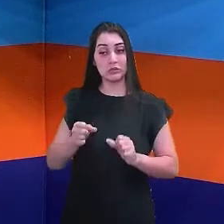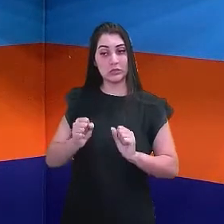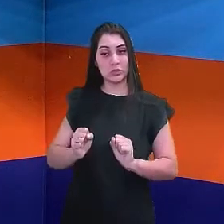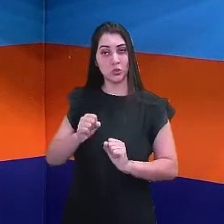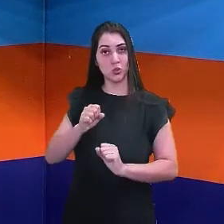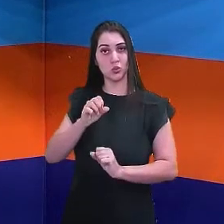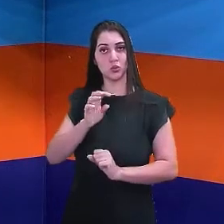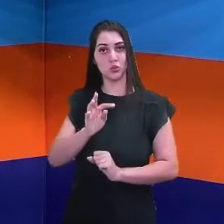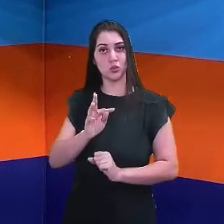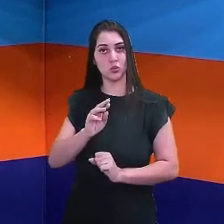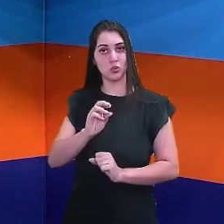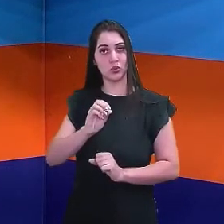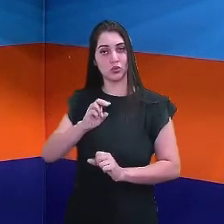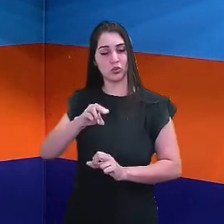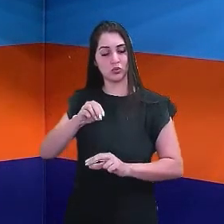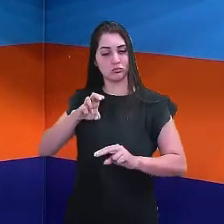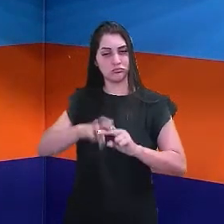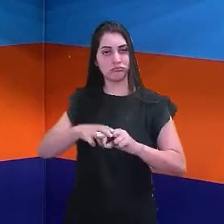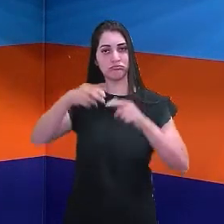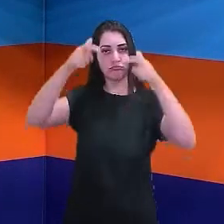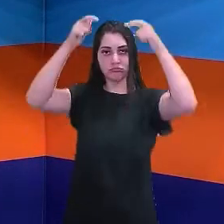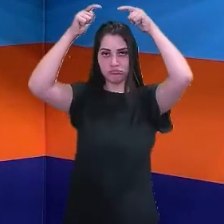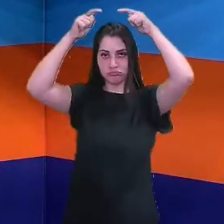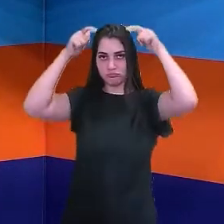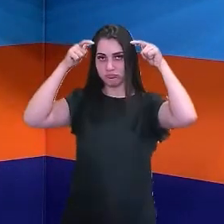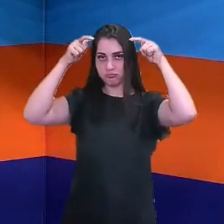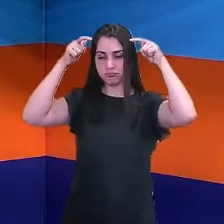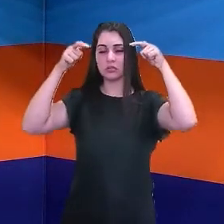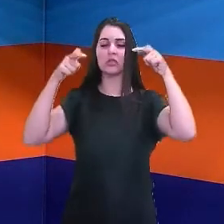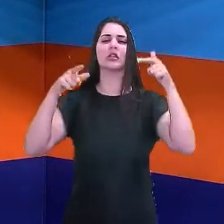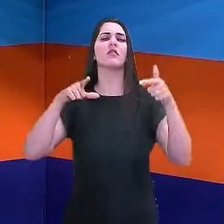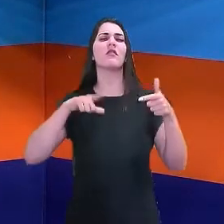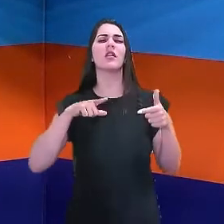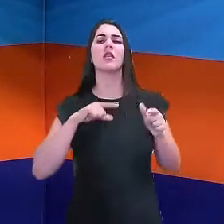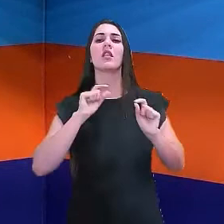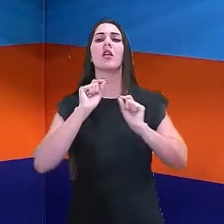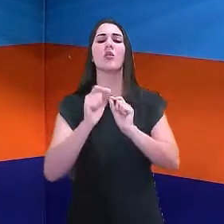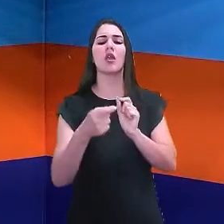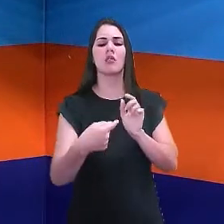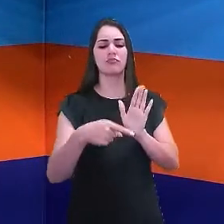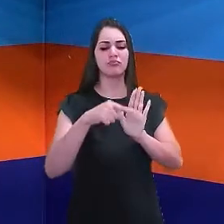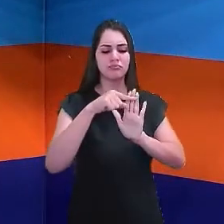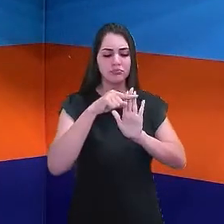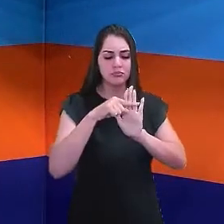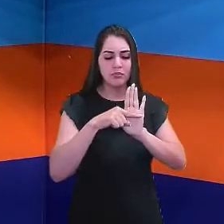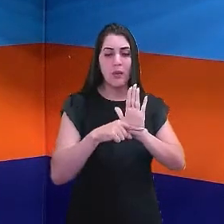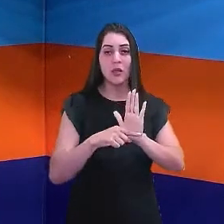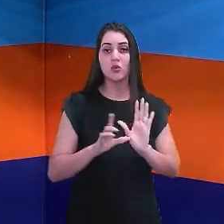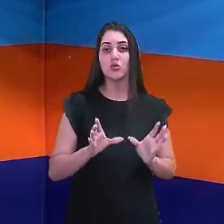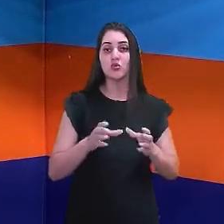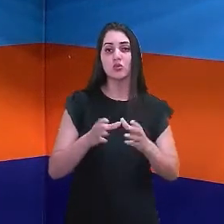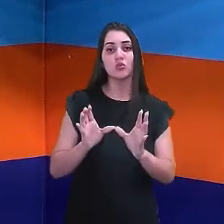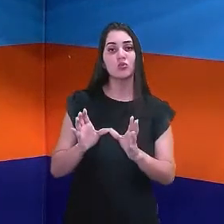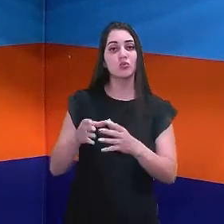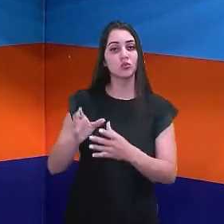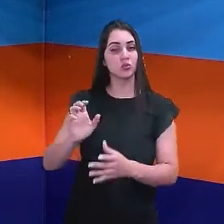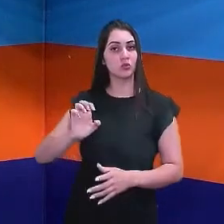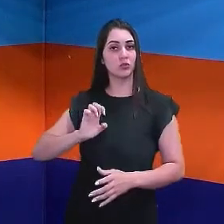trono, ele vai ter as pautas das elites locais como